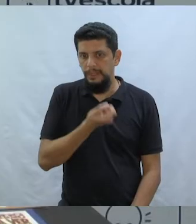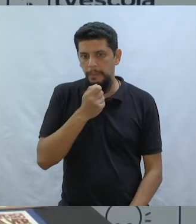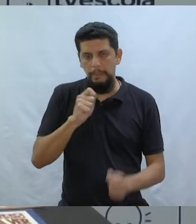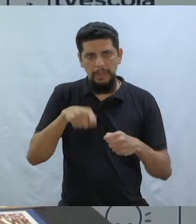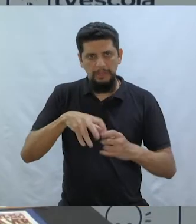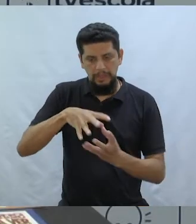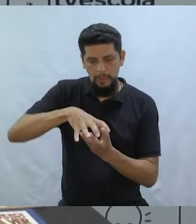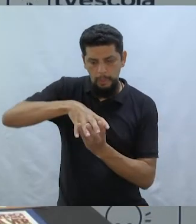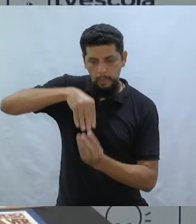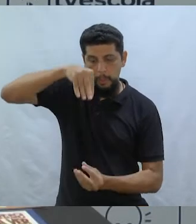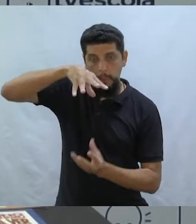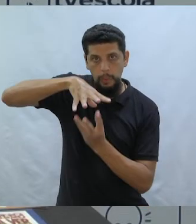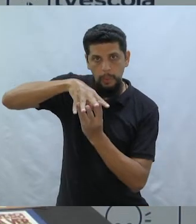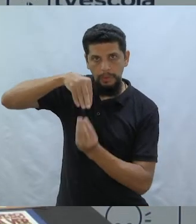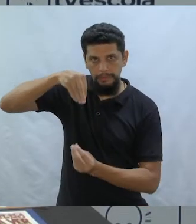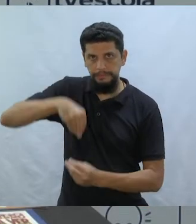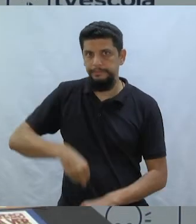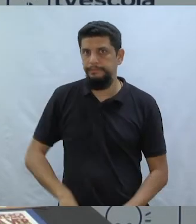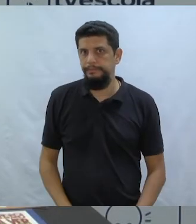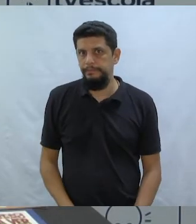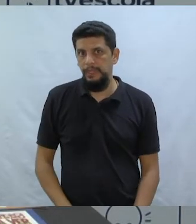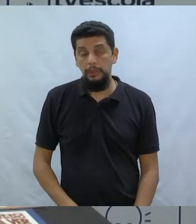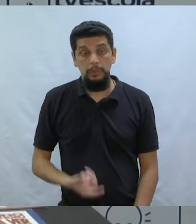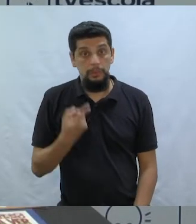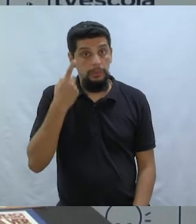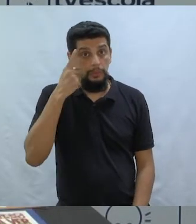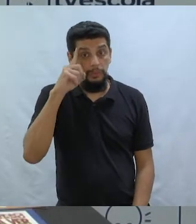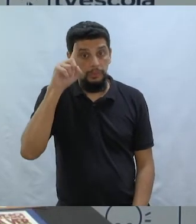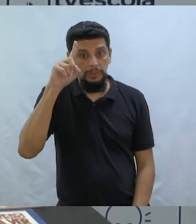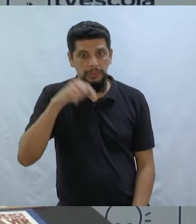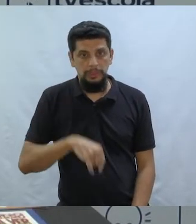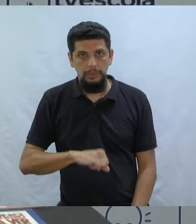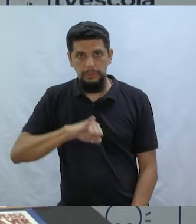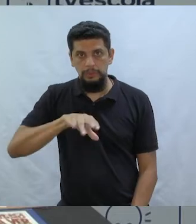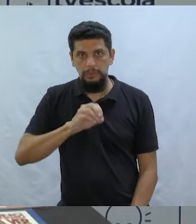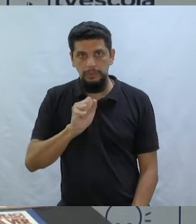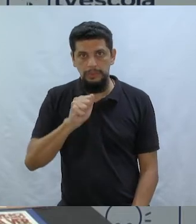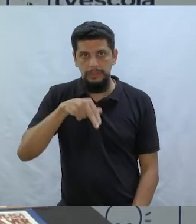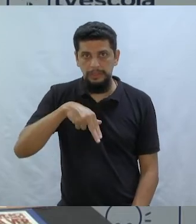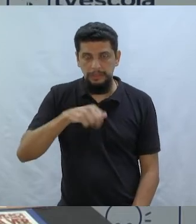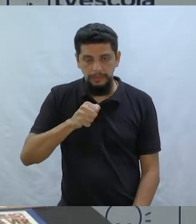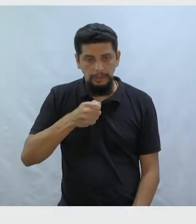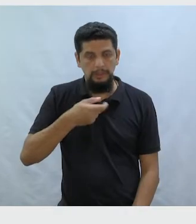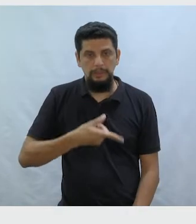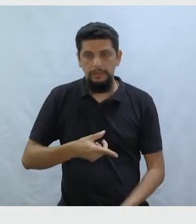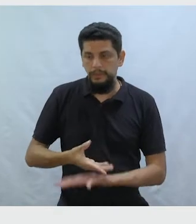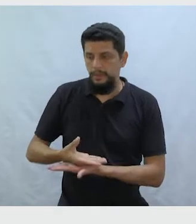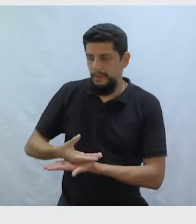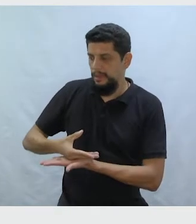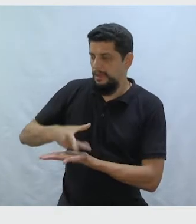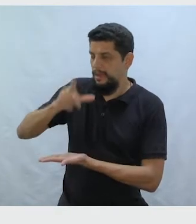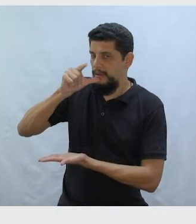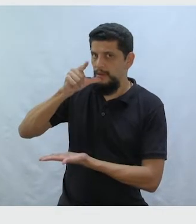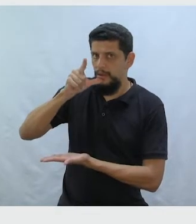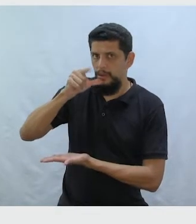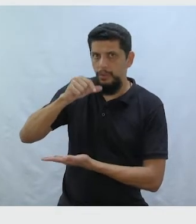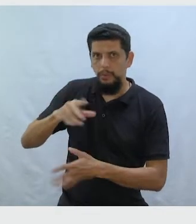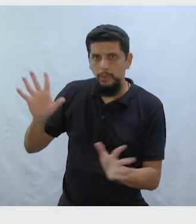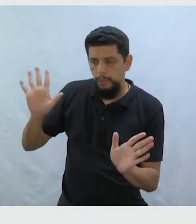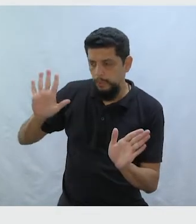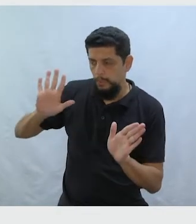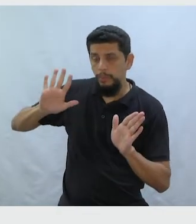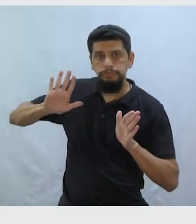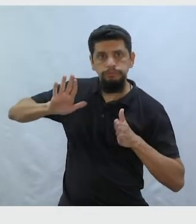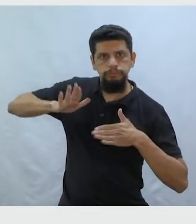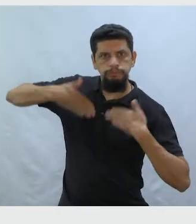poderia ser os Fantasmas até que um dia a Joana levantou a noite para beber água e levou